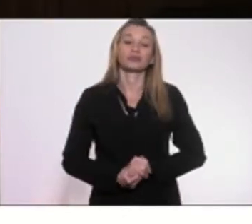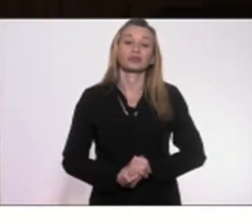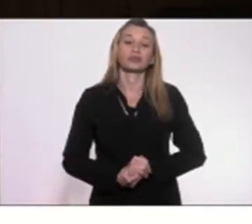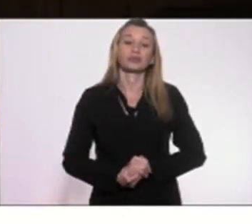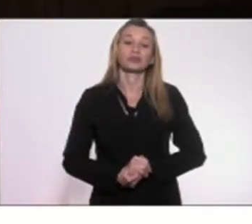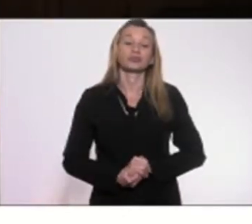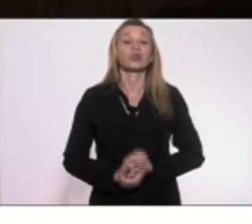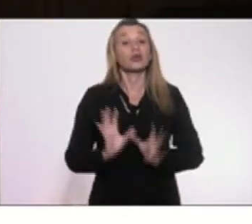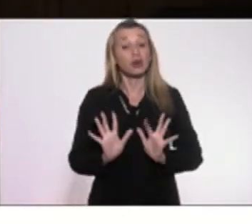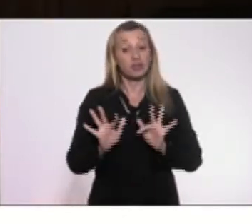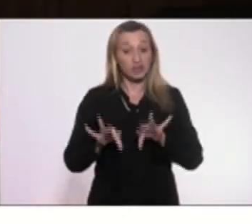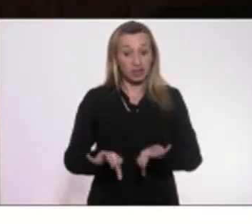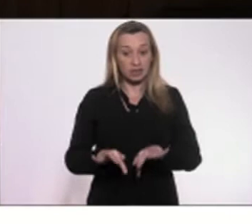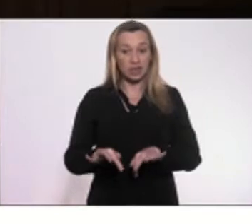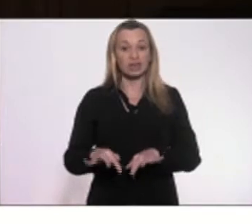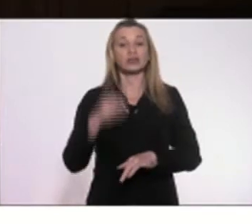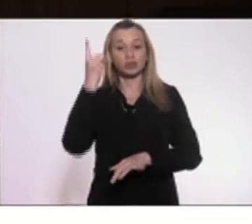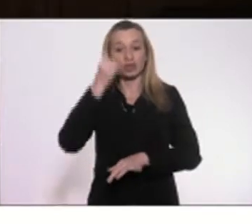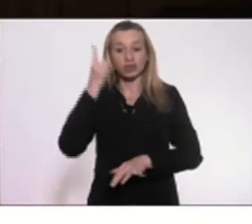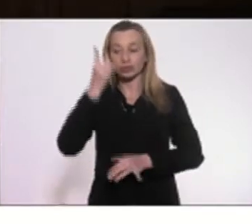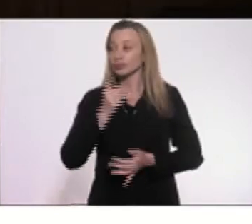E para fechar, deputada,